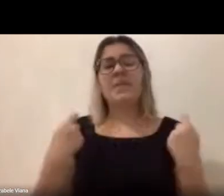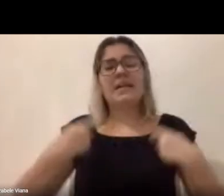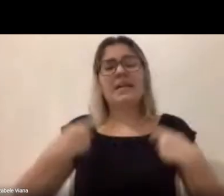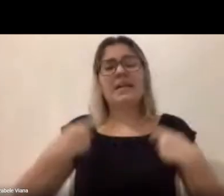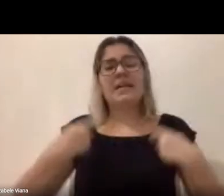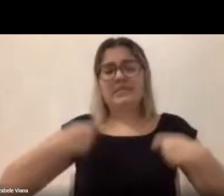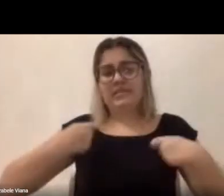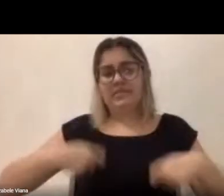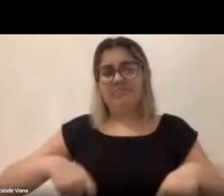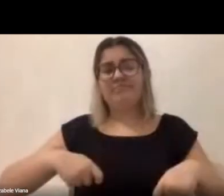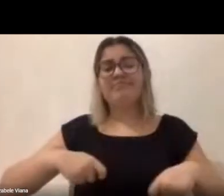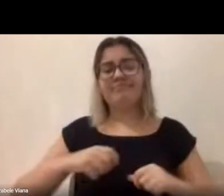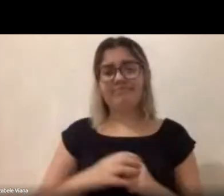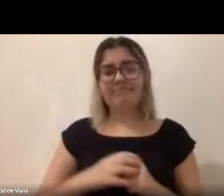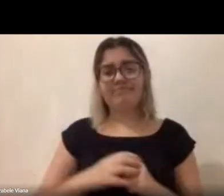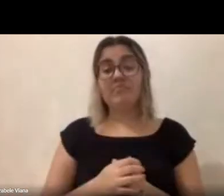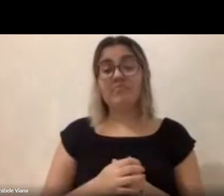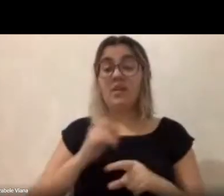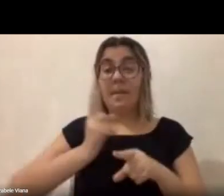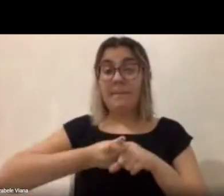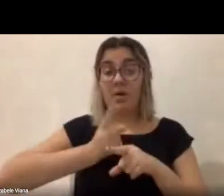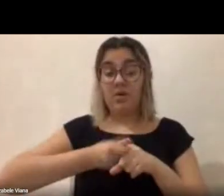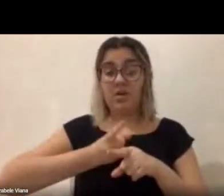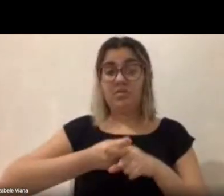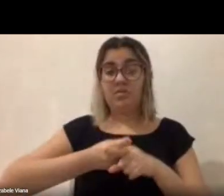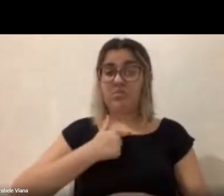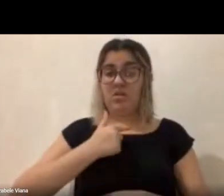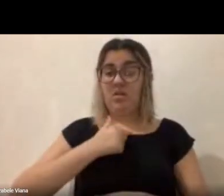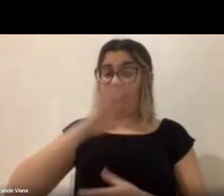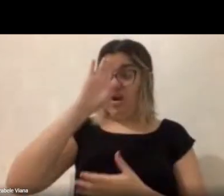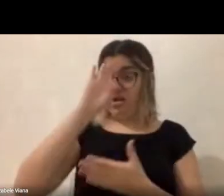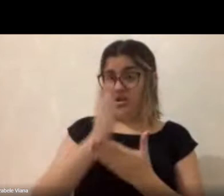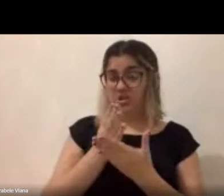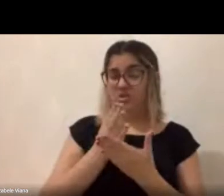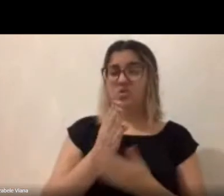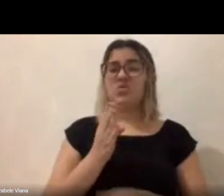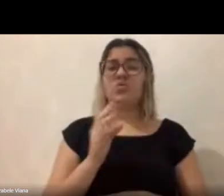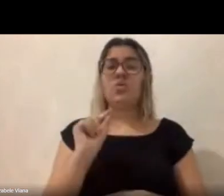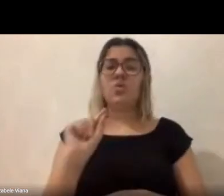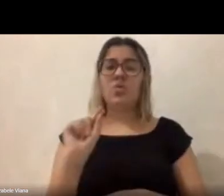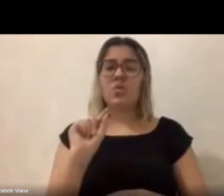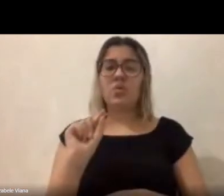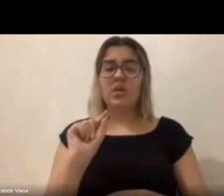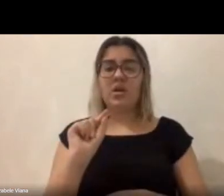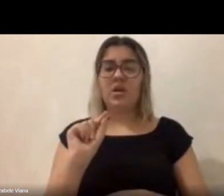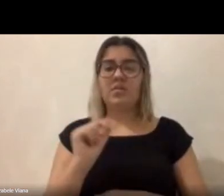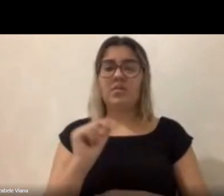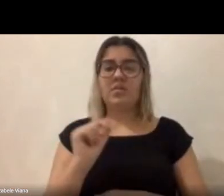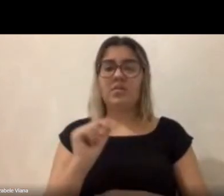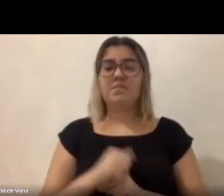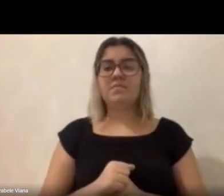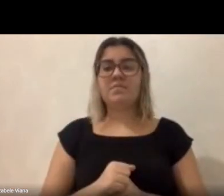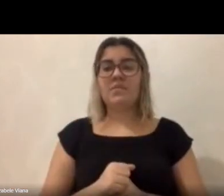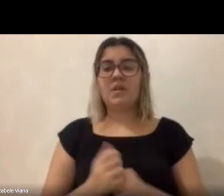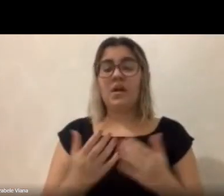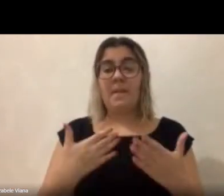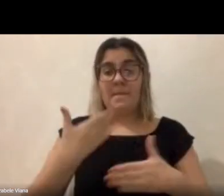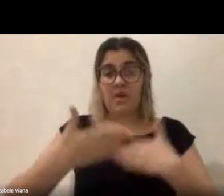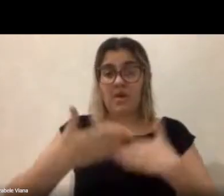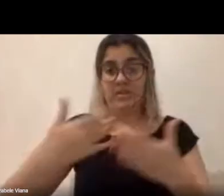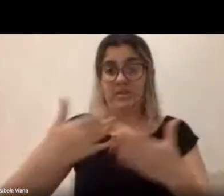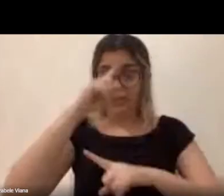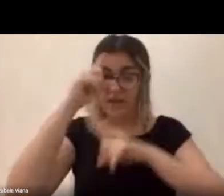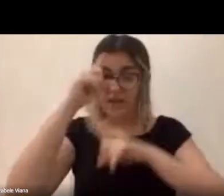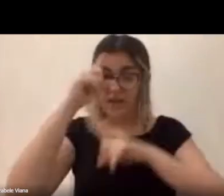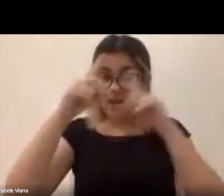gente, eu acho que, né, em algum momento, uma hora ou outra, né, nesse processo criativo, e seja agora num período pandêmico ou